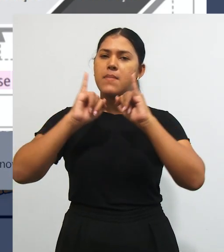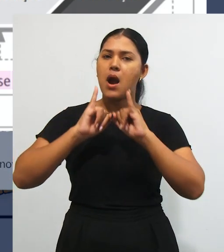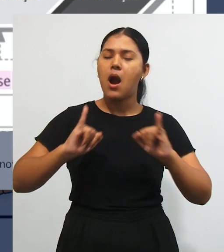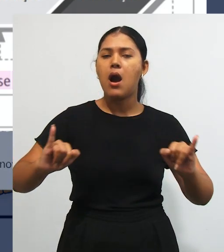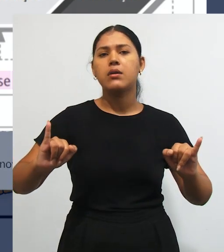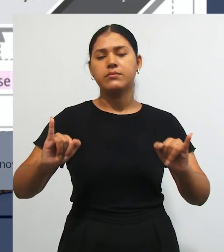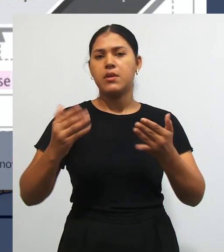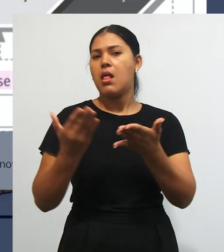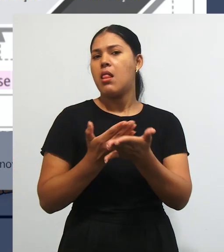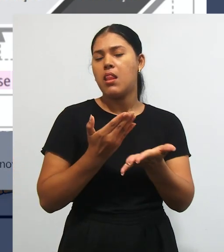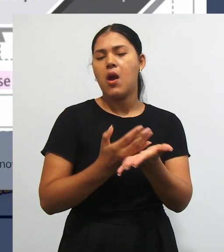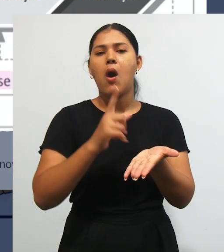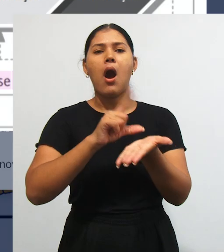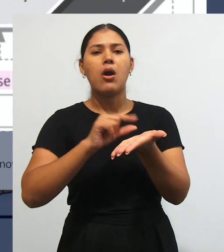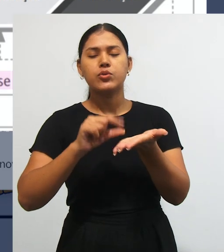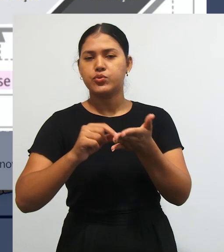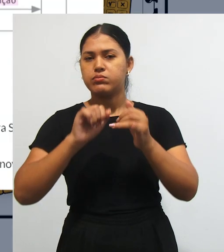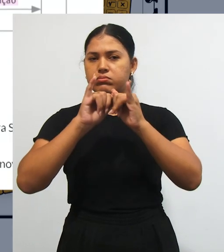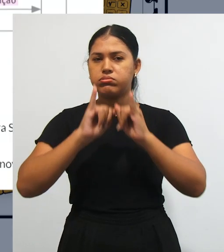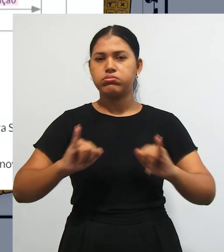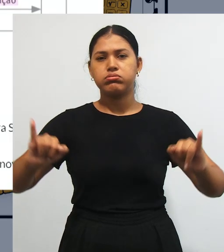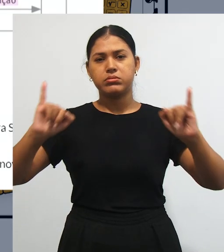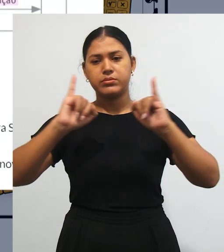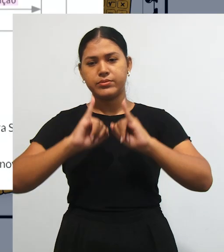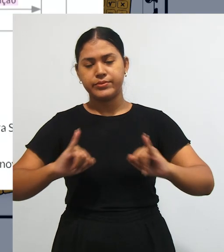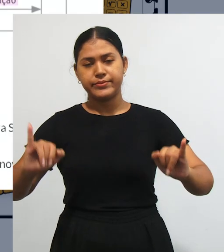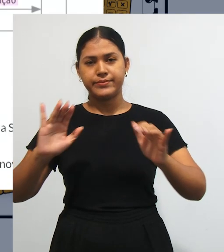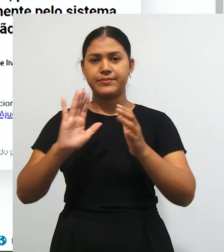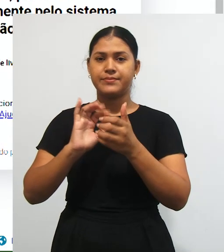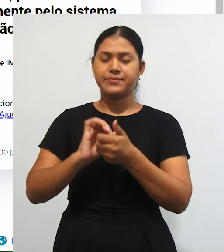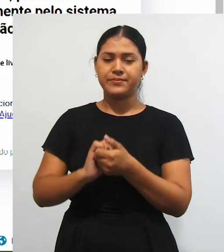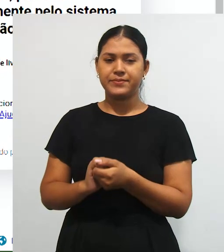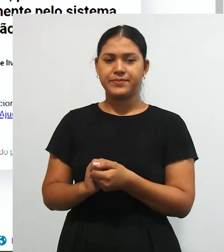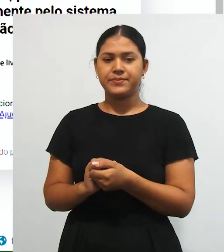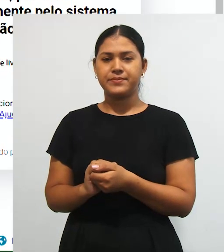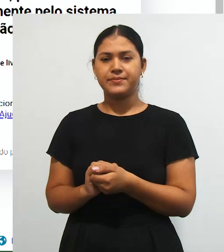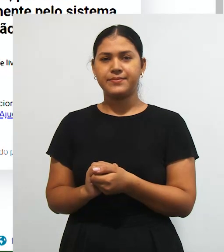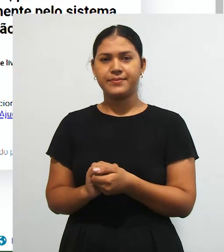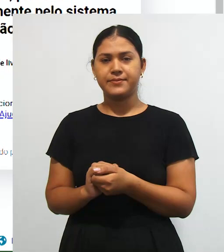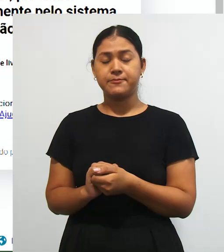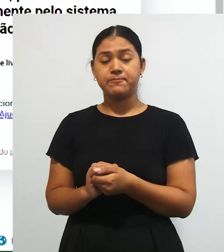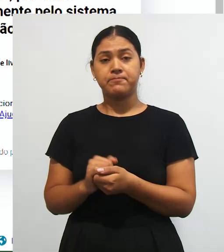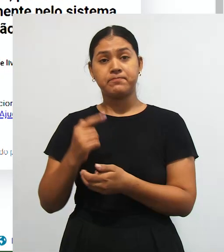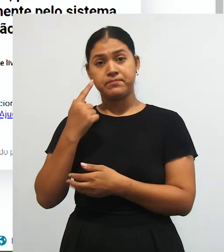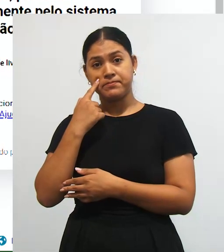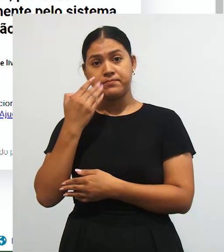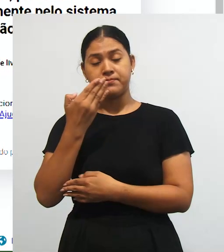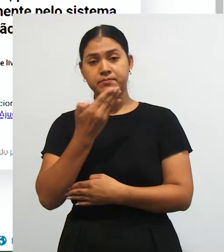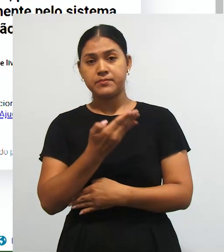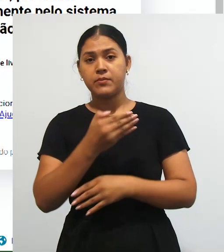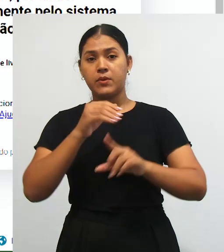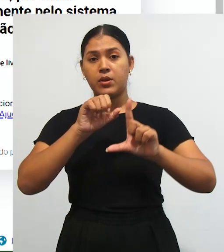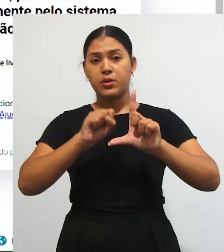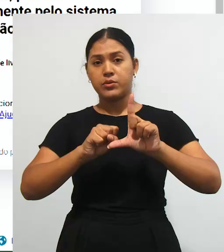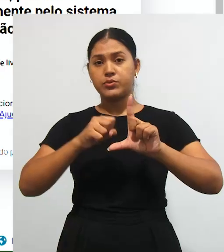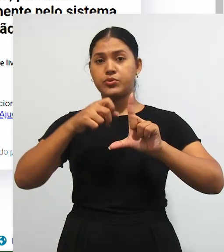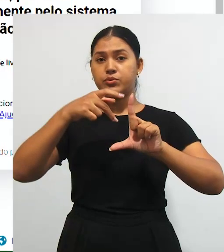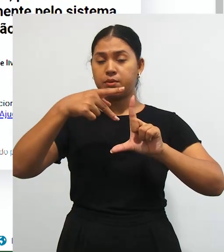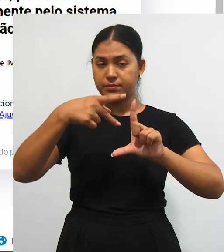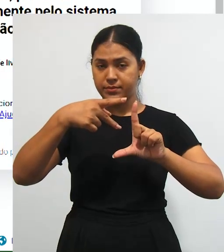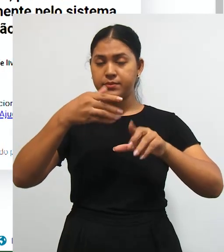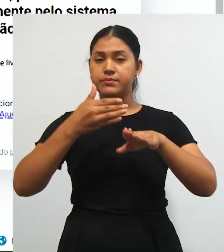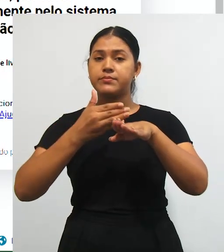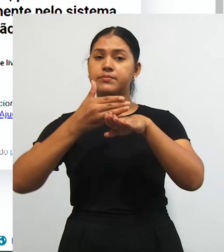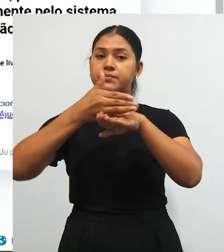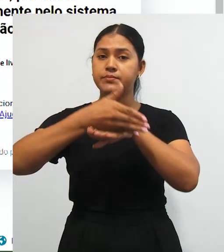redação e a publicação é a fase de disseminação. Vamos ver se vai abrir aqui. Vai abrir a sua biblioteca, né? Se você não tiver logado no